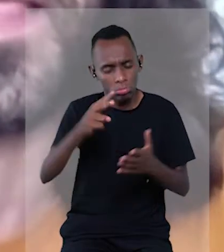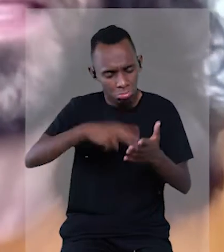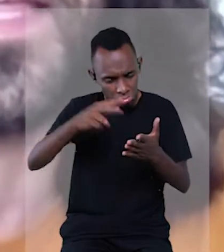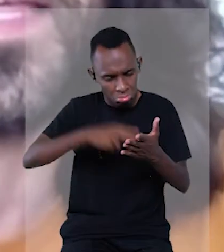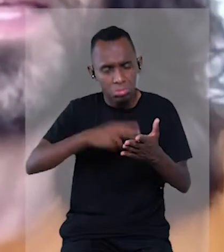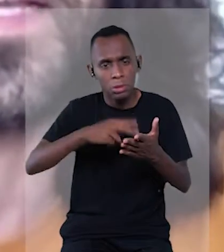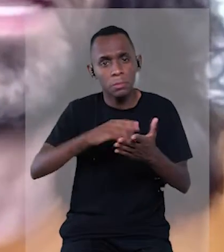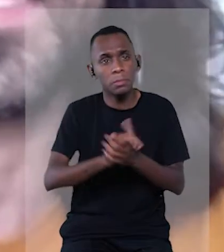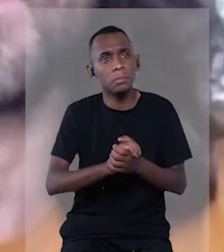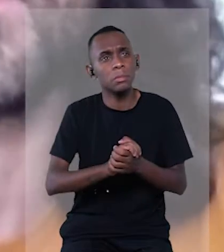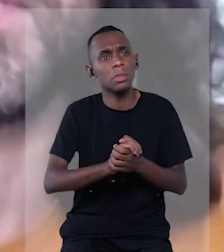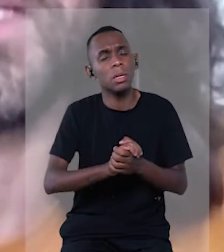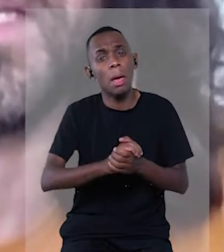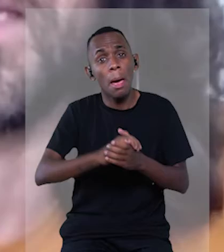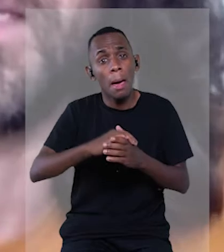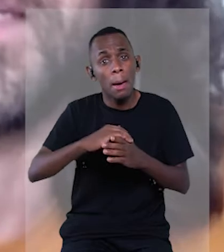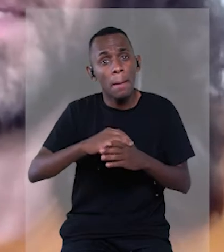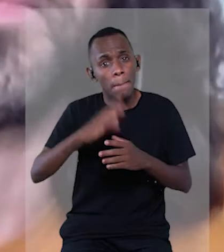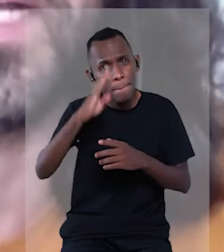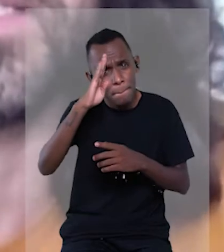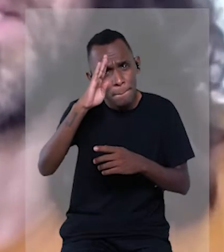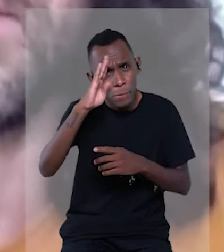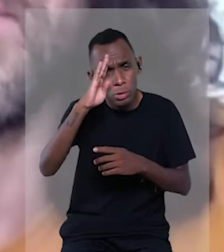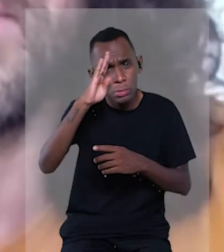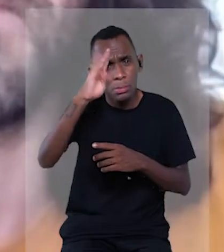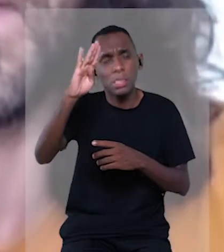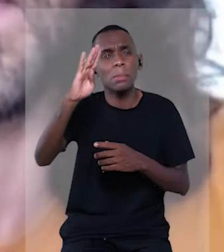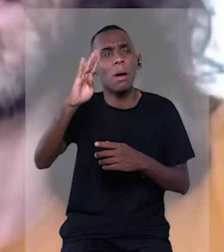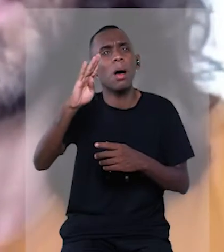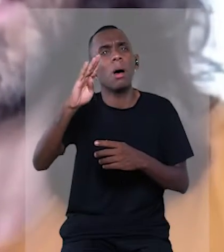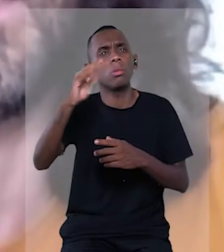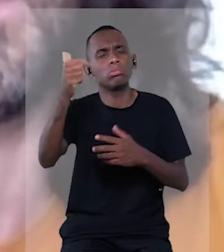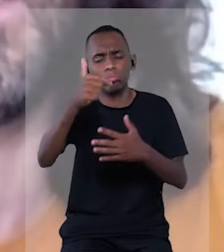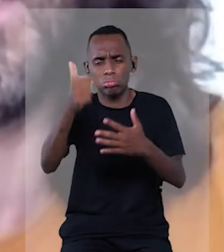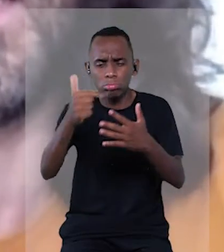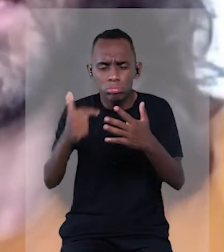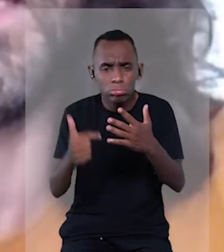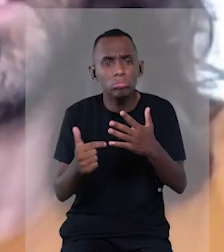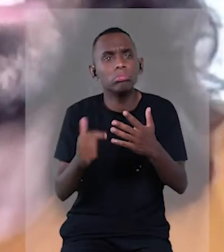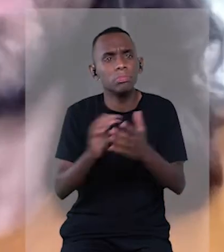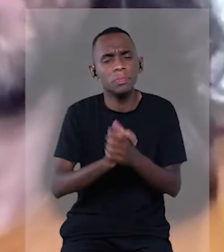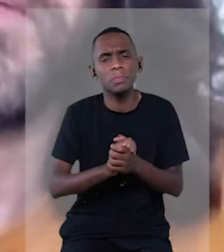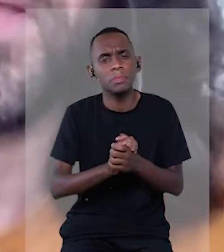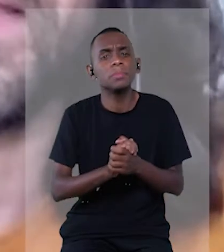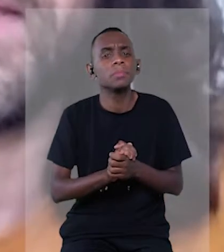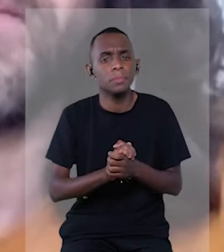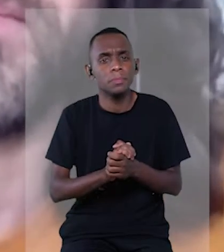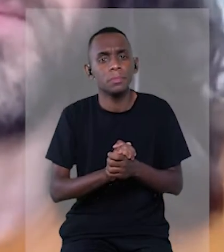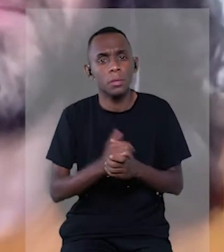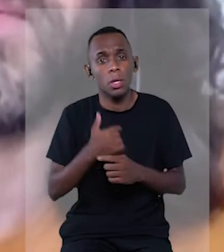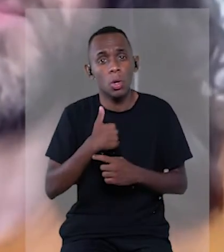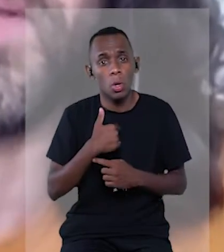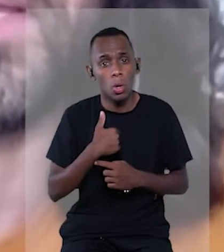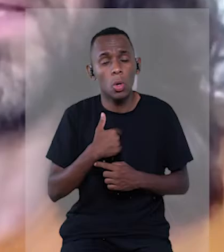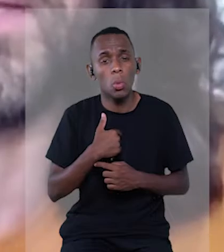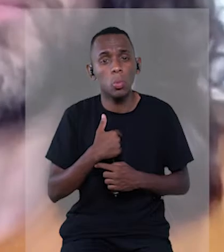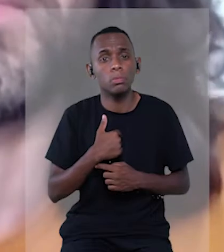muito. Clássicos, Crime e Castigo. Em geral,